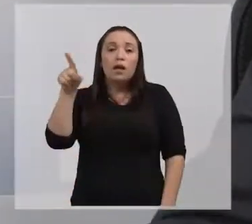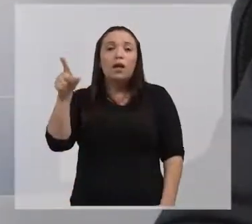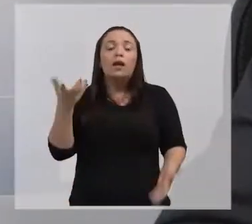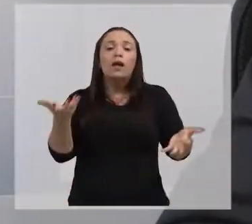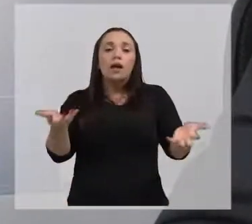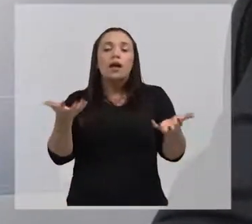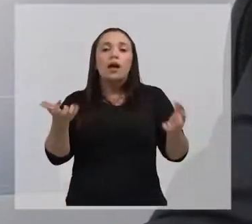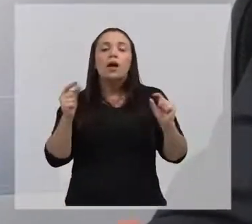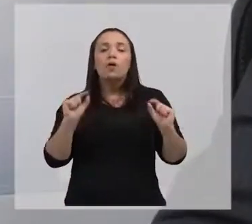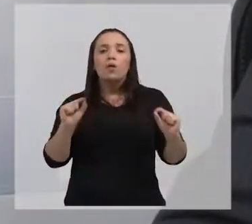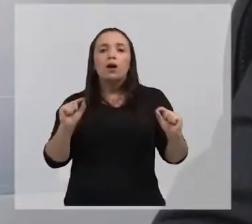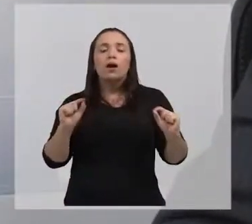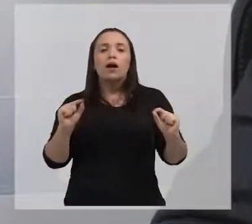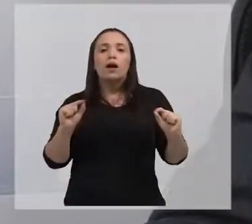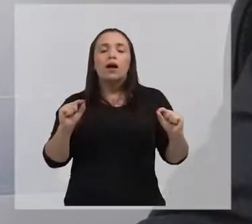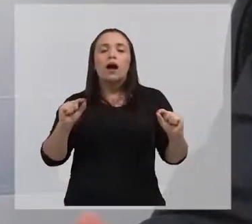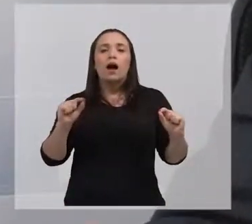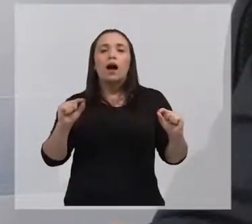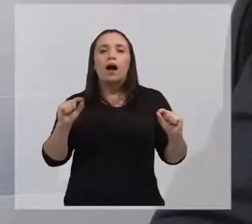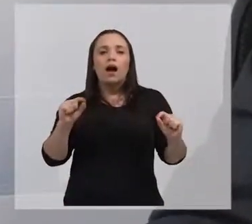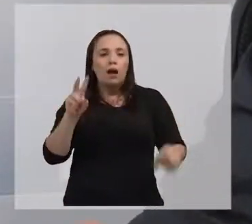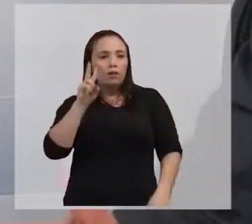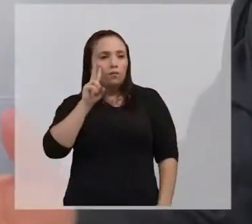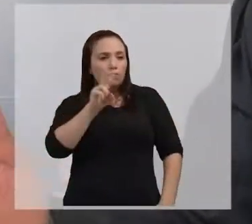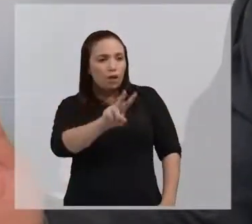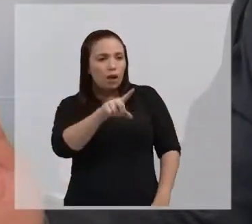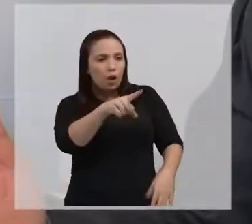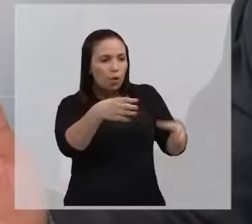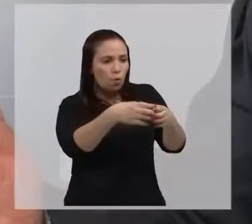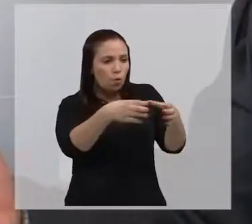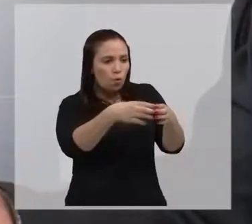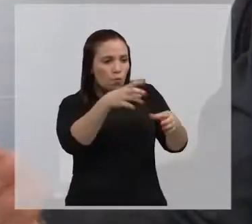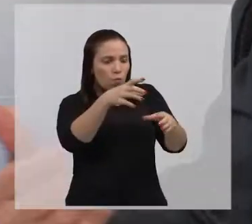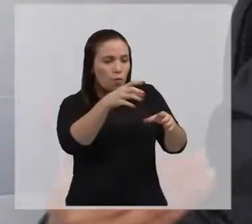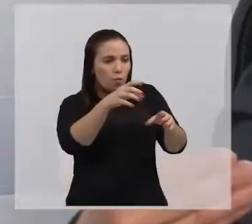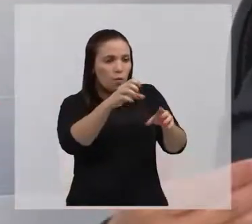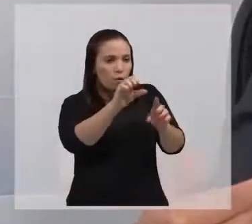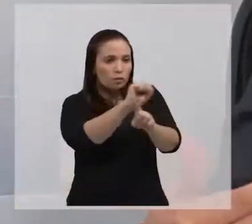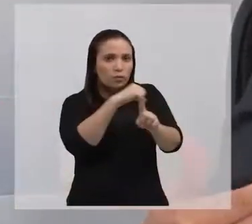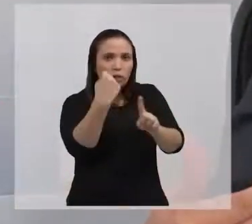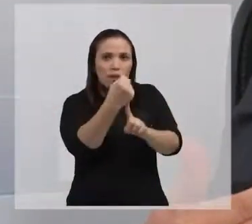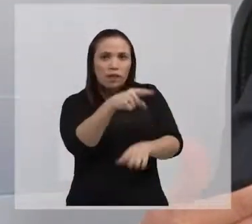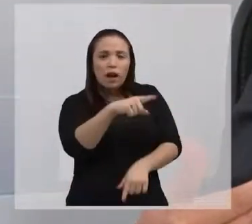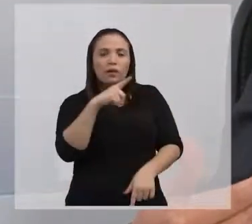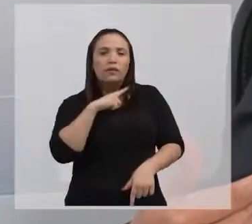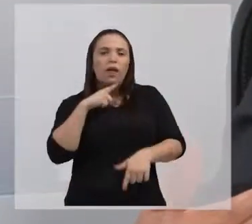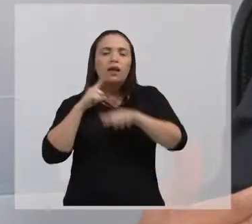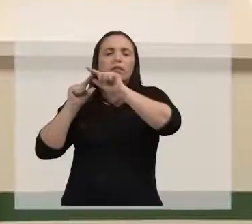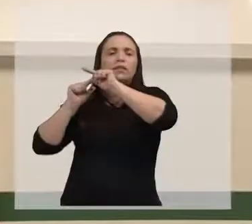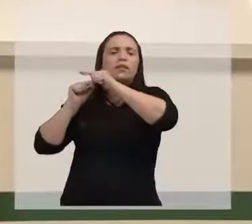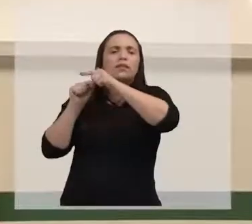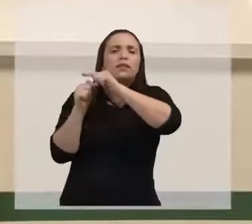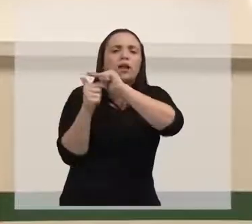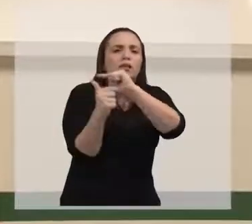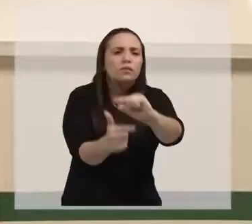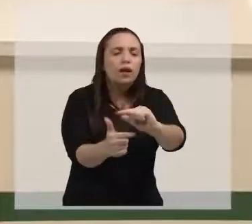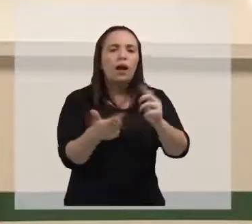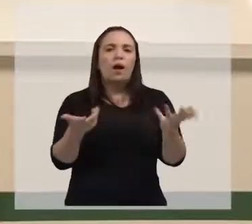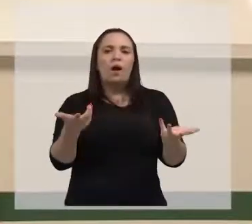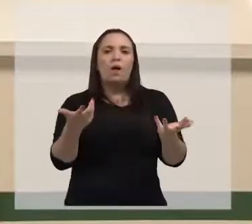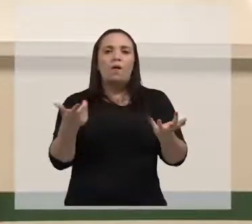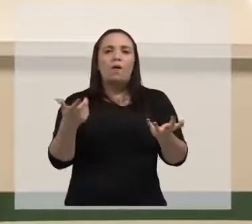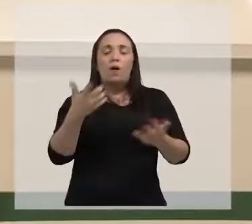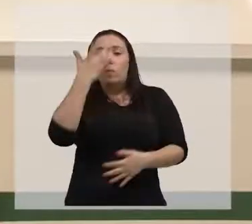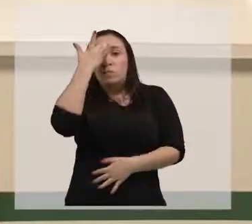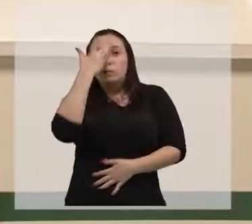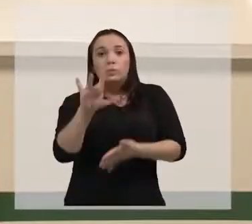querem pegar uma fatia de um eleitor conservador e antilulista. Aí como é que eles iam ficar... Não foi só isso não, né? Não, mas eles trabalham com discurso... Mas não foi